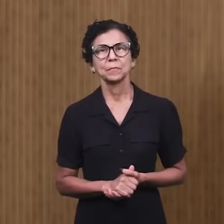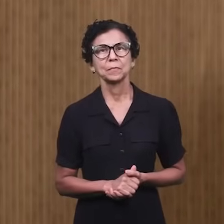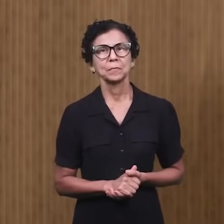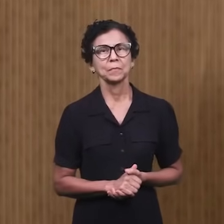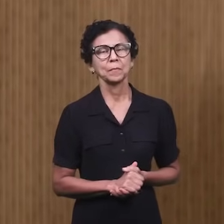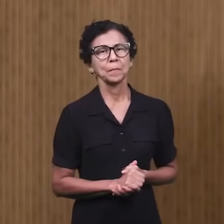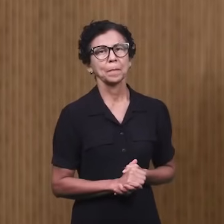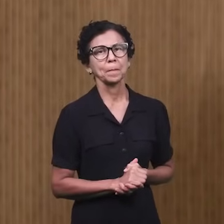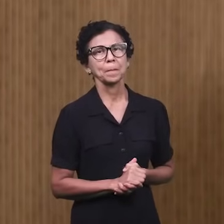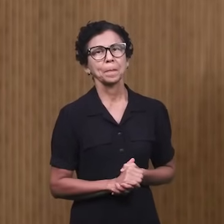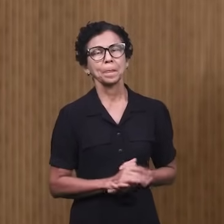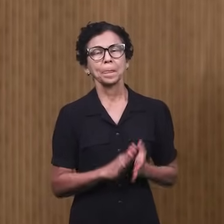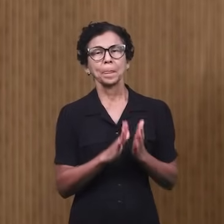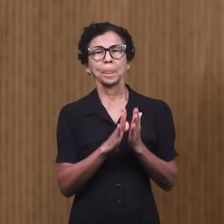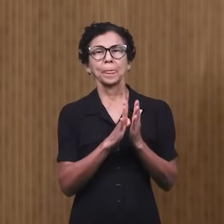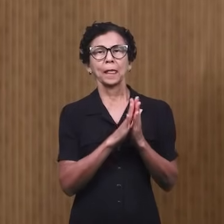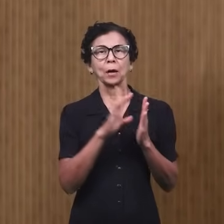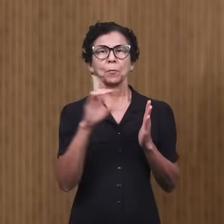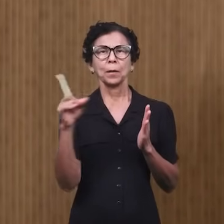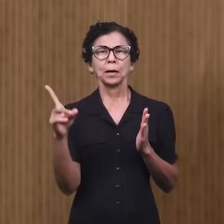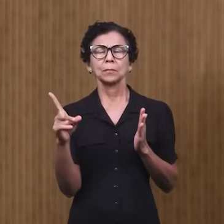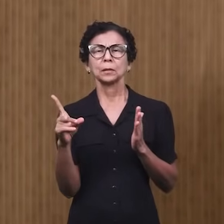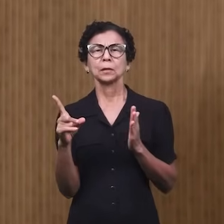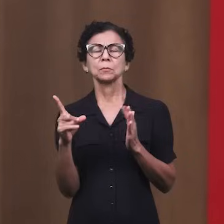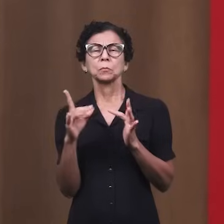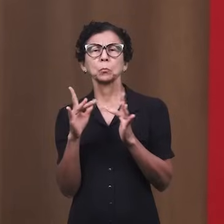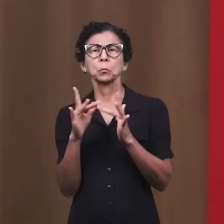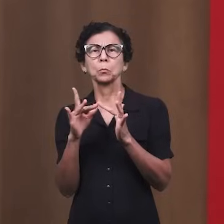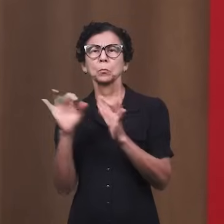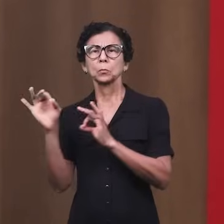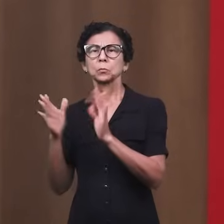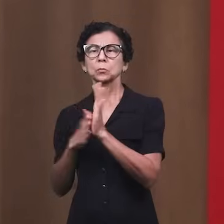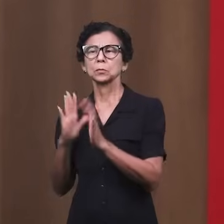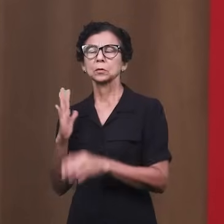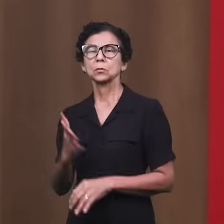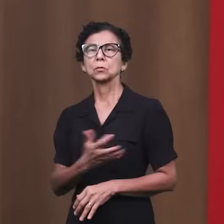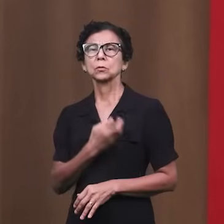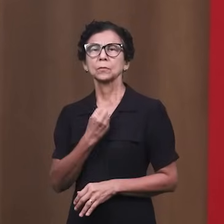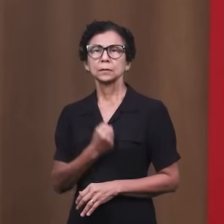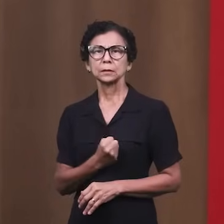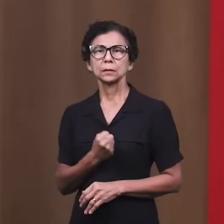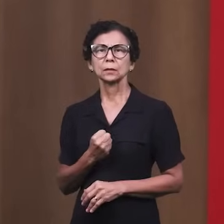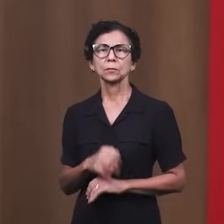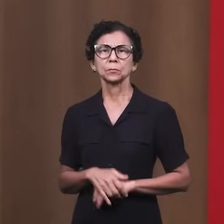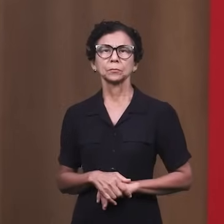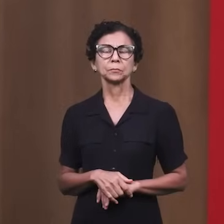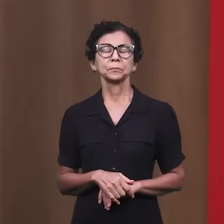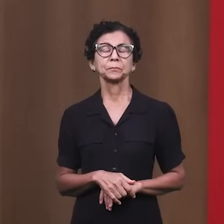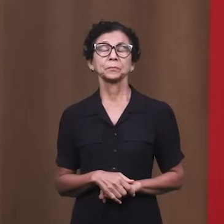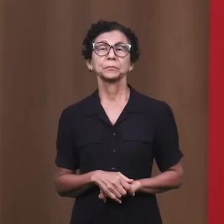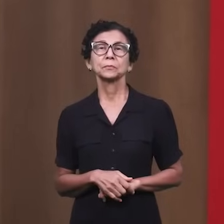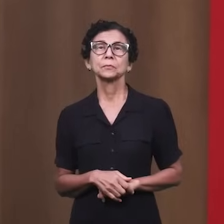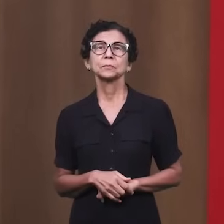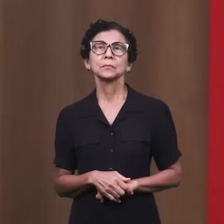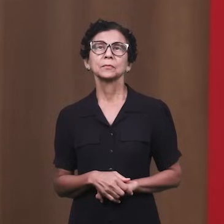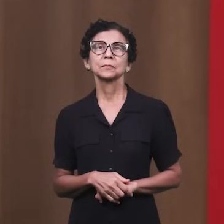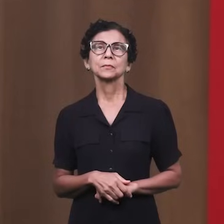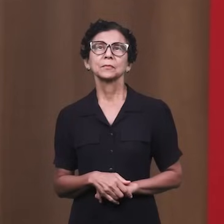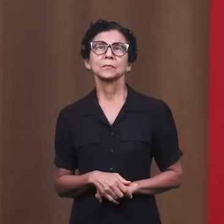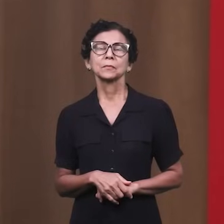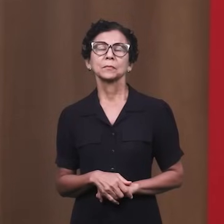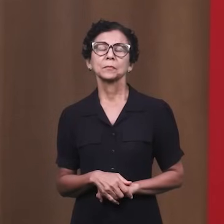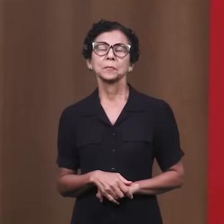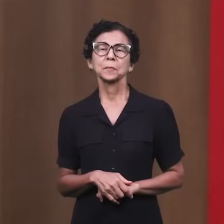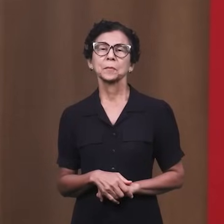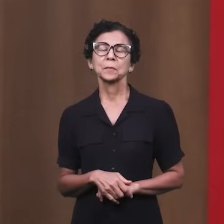palavra ela está ligada com um projeto de salvação Boa pergunta Amém é pergunta fundamental